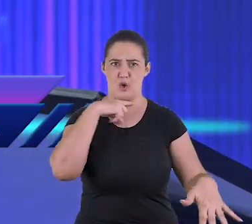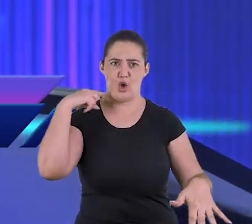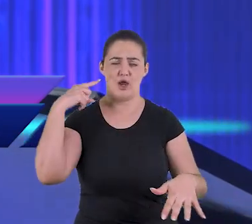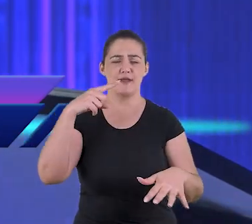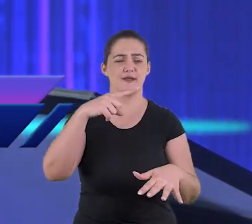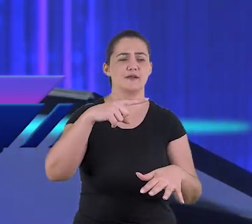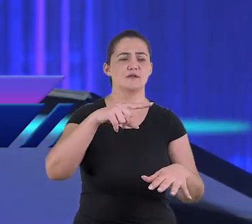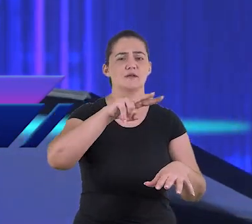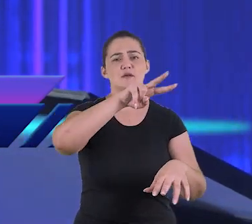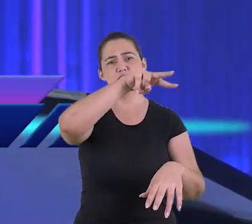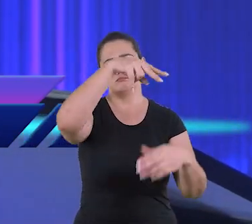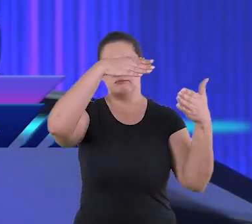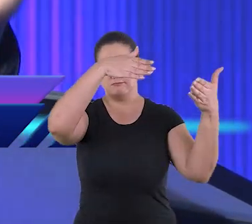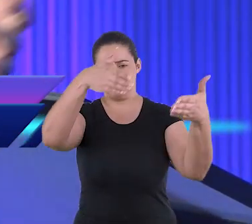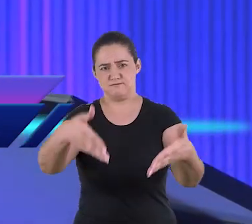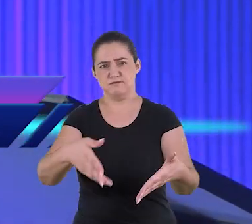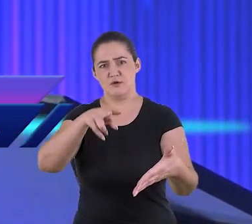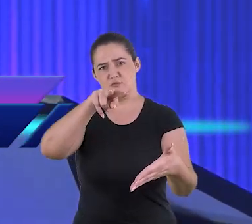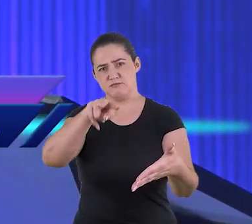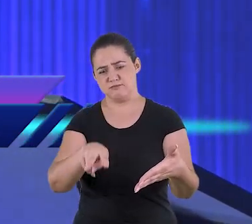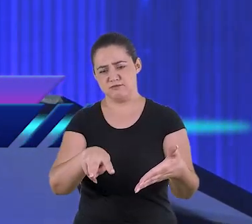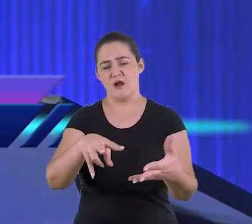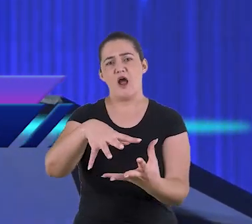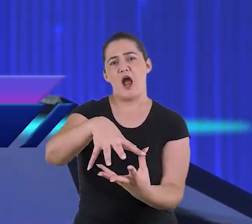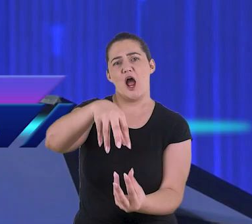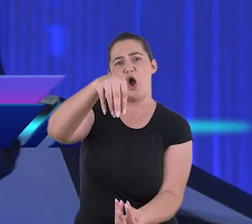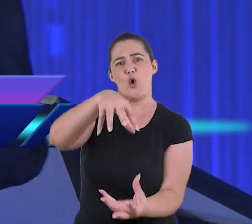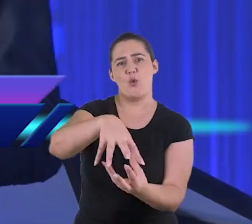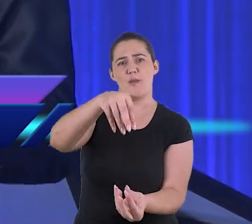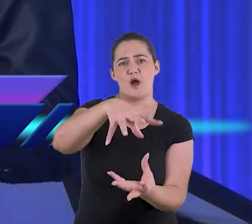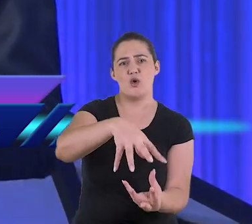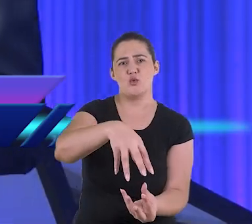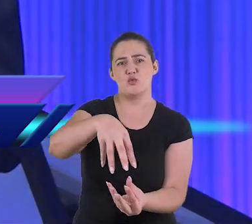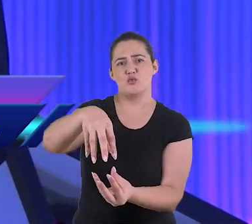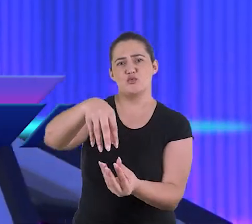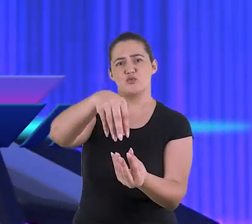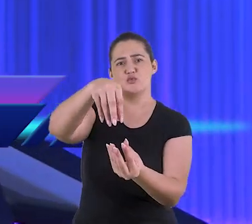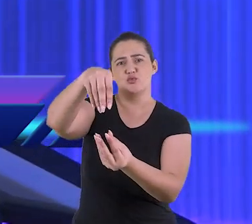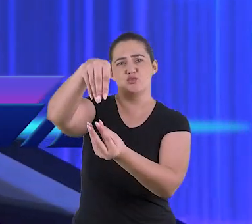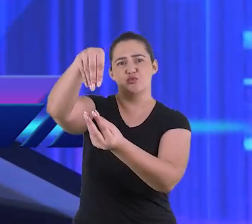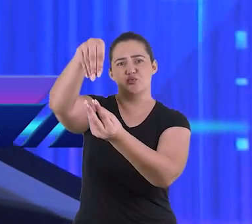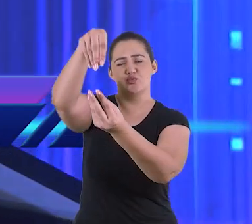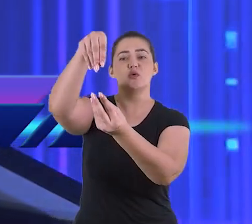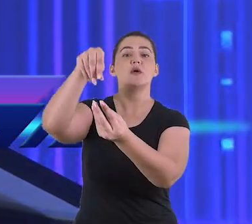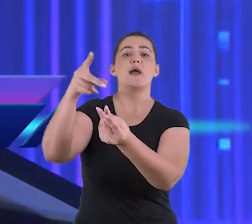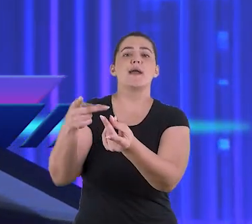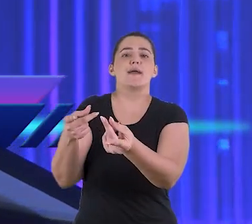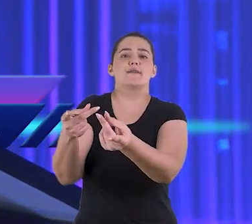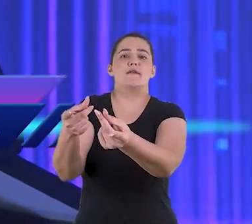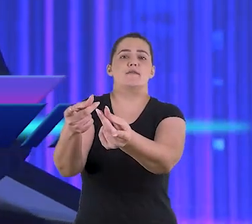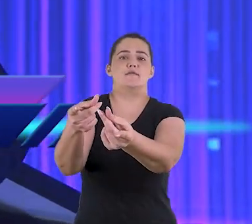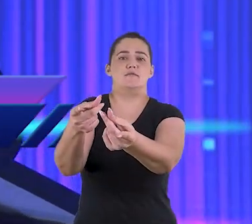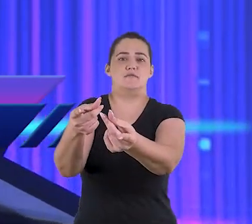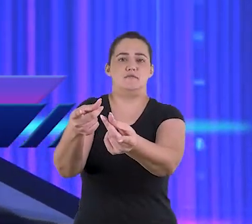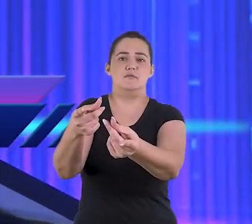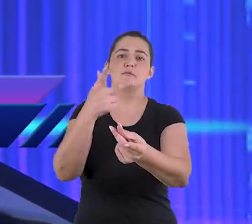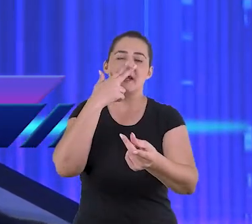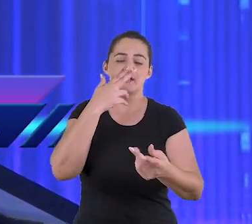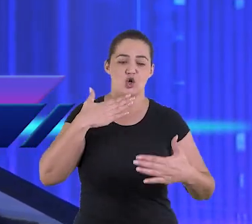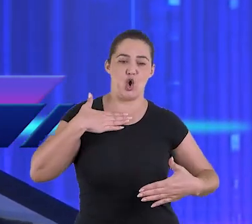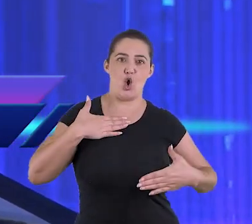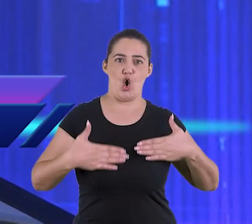imortal. Segundo os egípcios, ao morrer, o corpo e a alma, elas